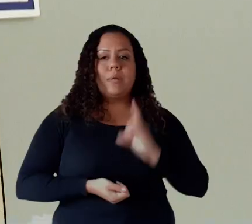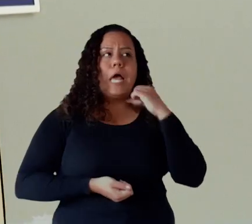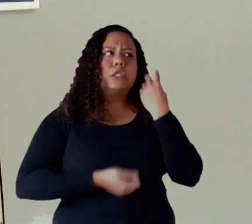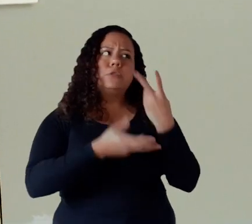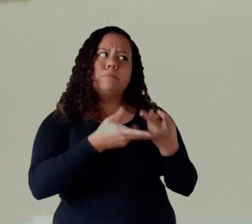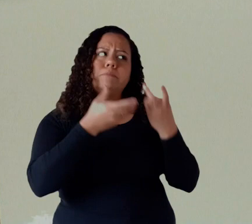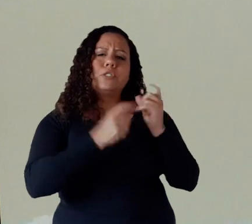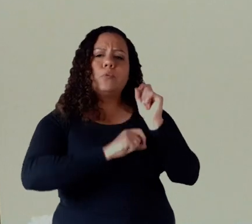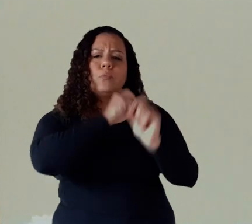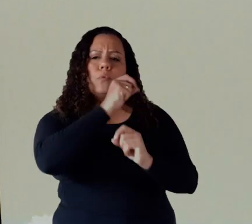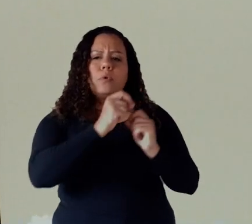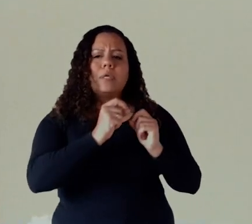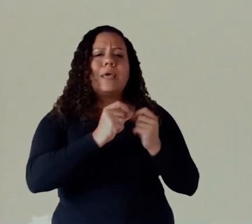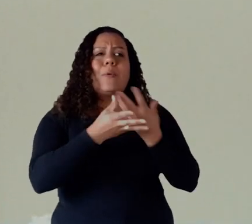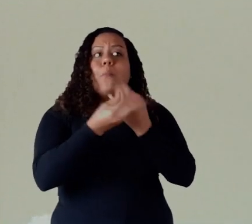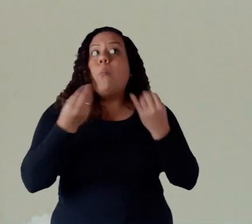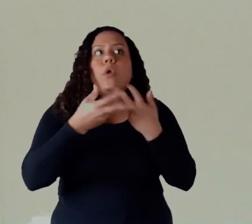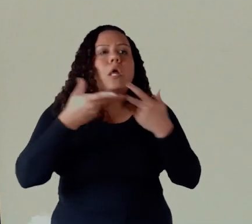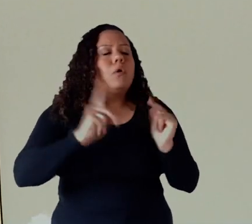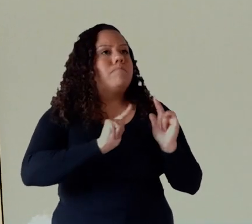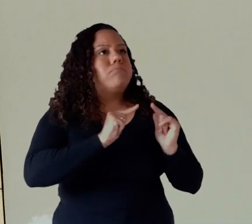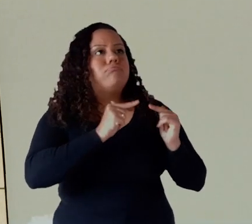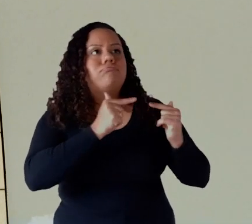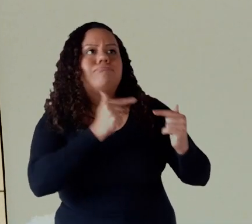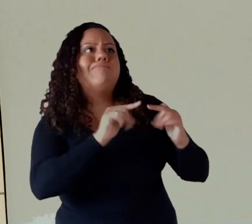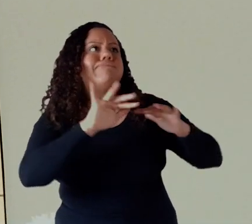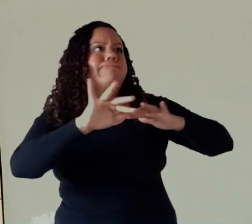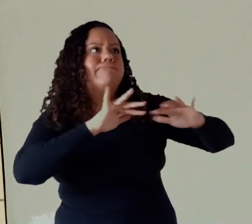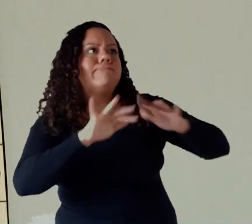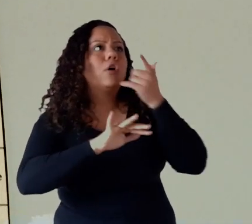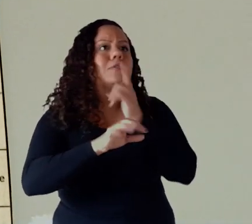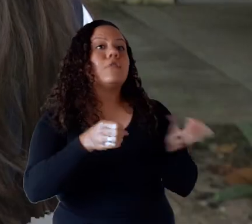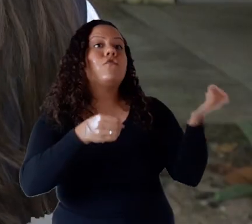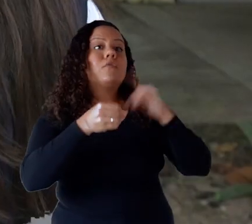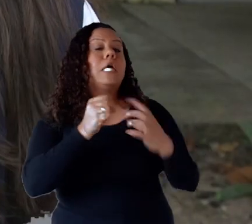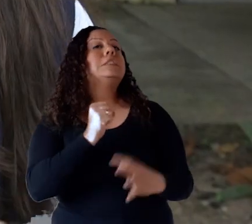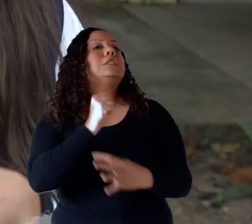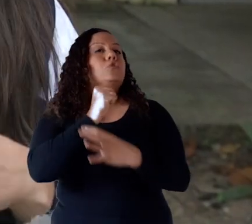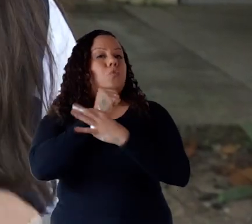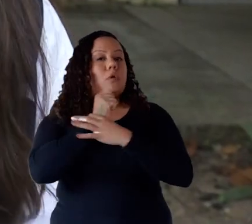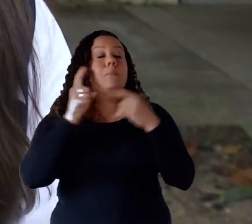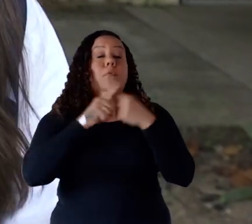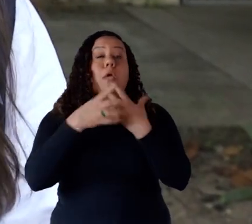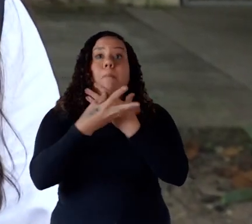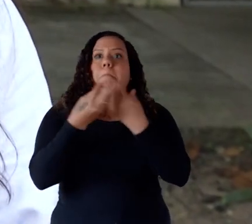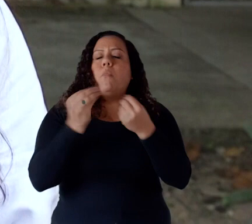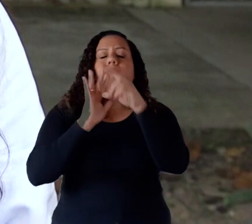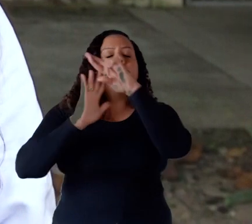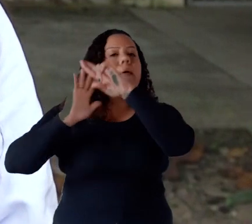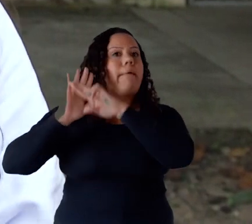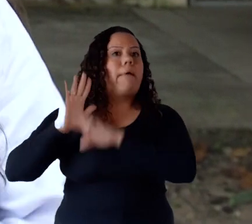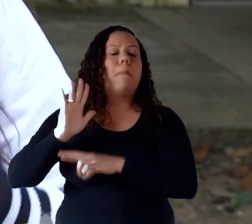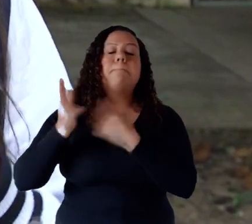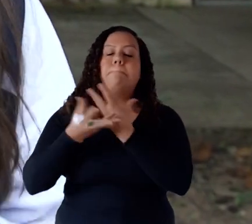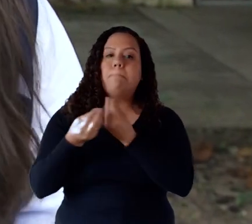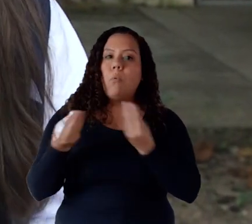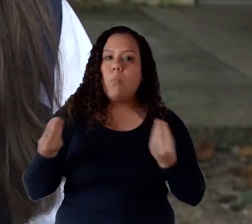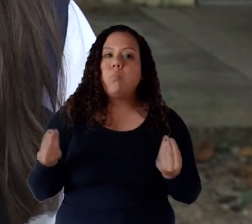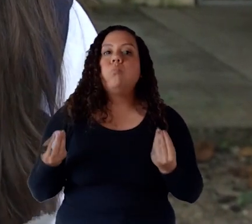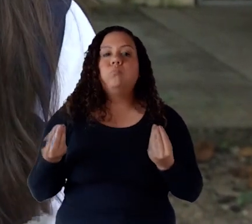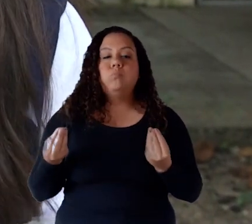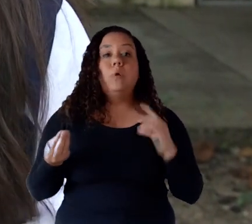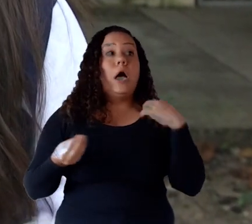as pessoas que estiverem presencialmente no Instituto. Foi mobilizado muita coisa para conseguir ter um retorno seguro, tiveram